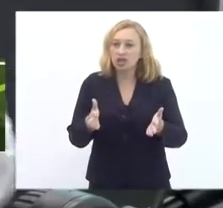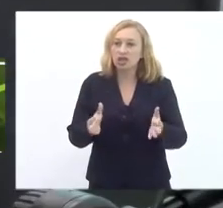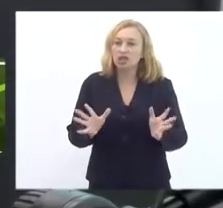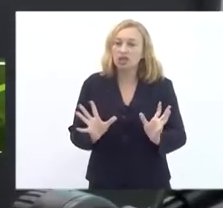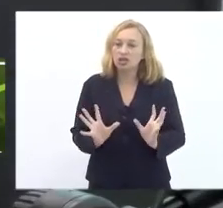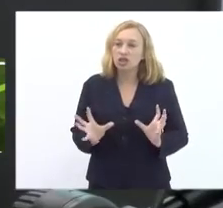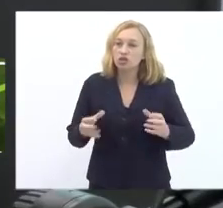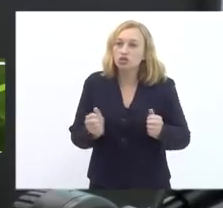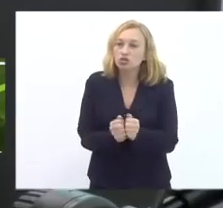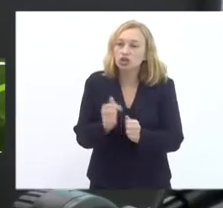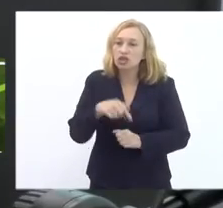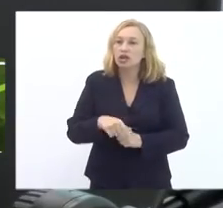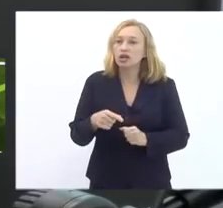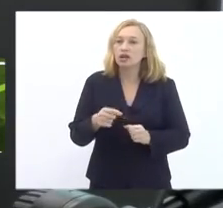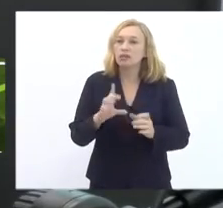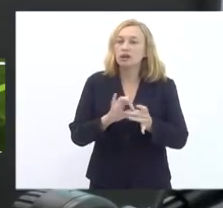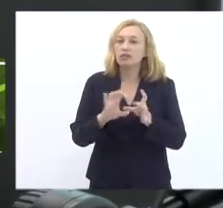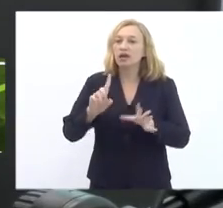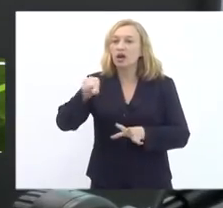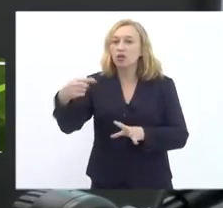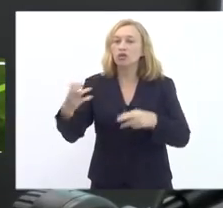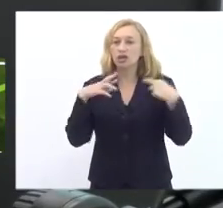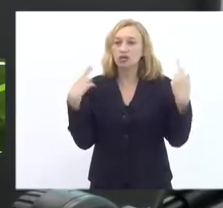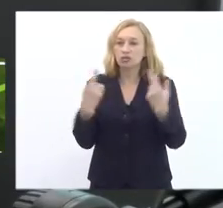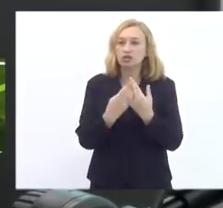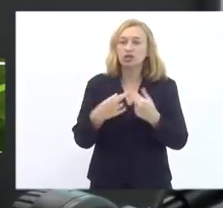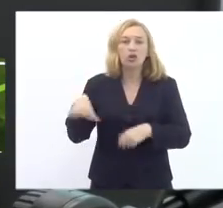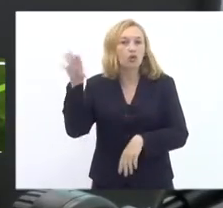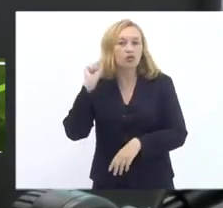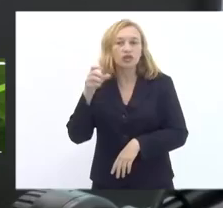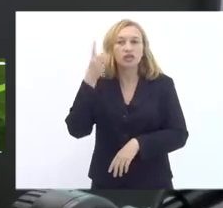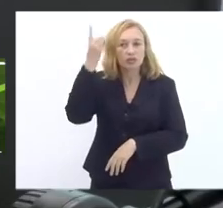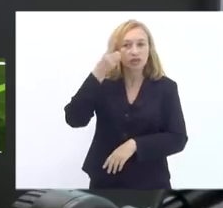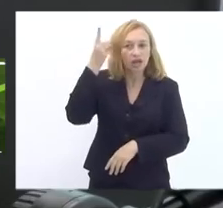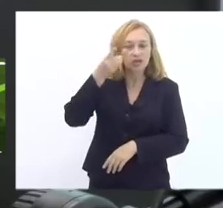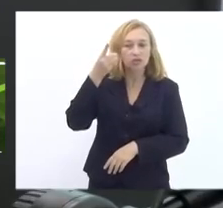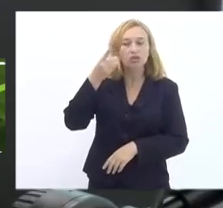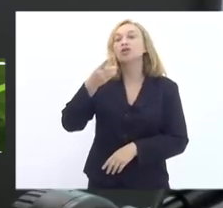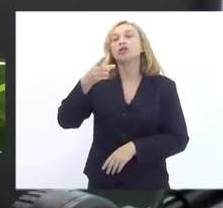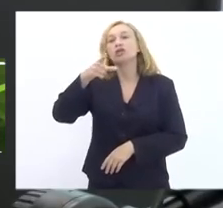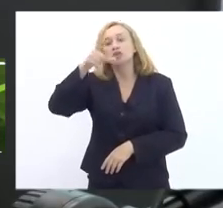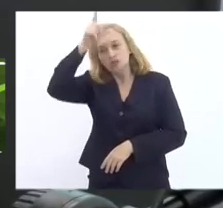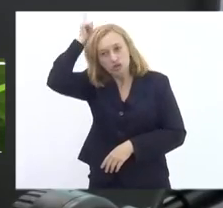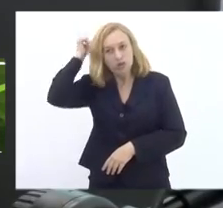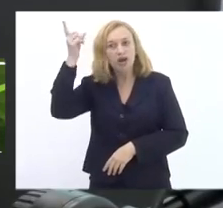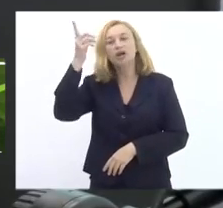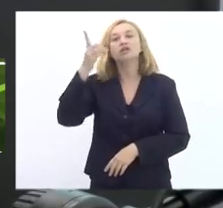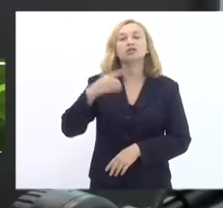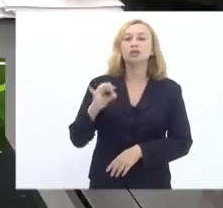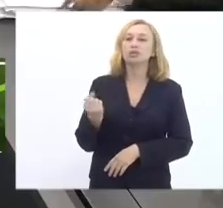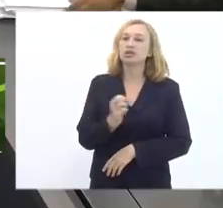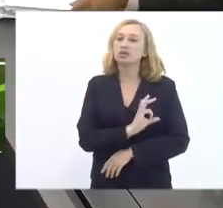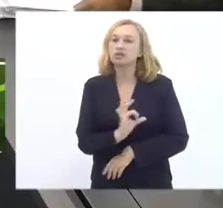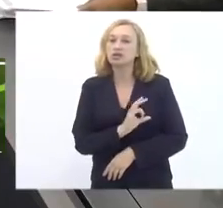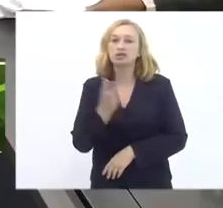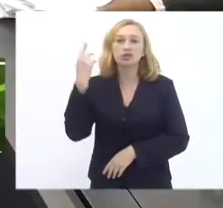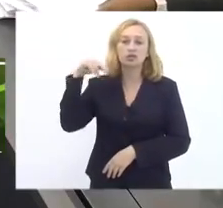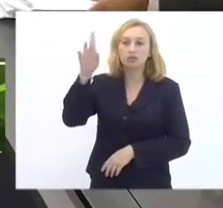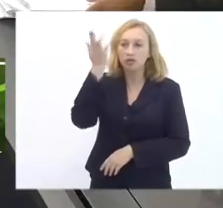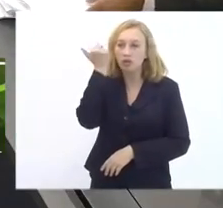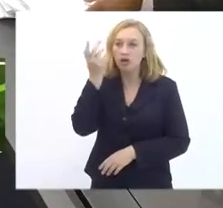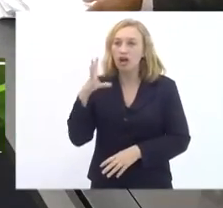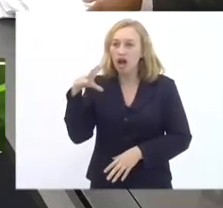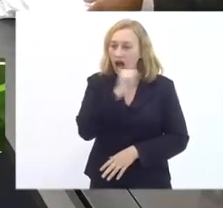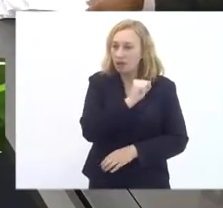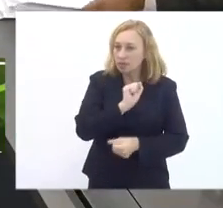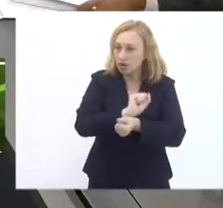maioria, para deliberarmos na próxima audiência. Queria ouvir o deputado Luiz Paulo, deputada Marta Rocha, deputado Eliomar Coelho, rapidamente. Todos